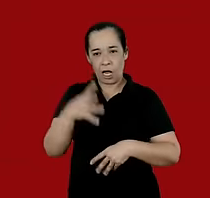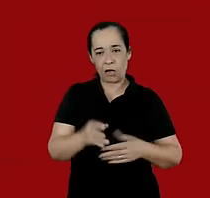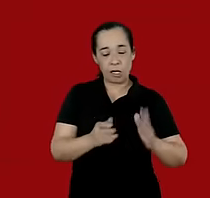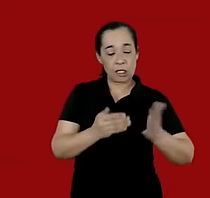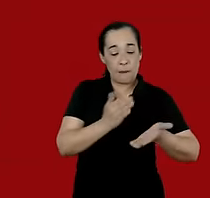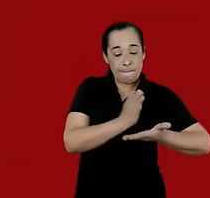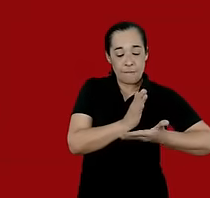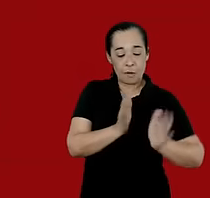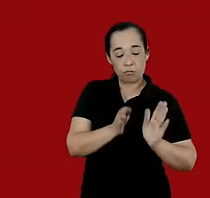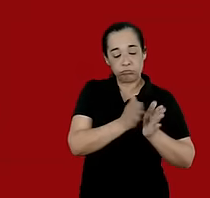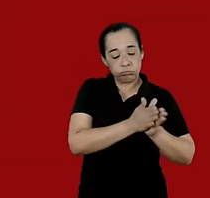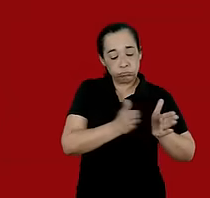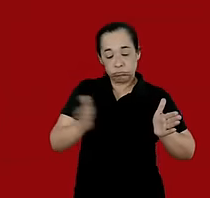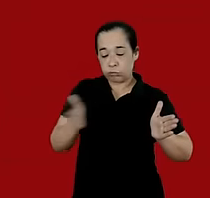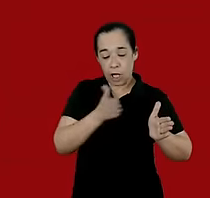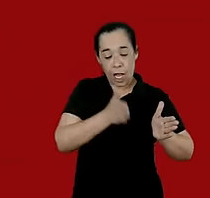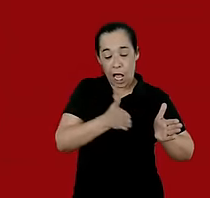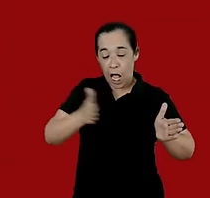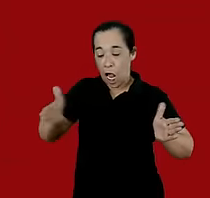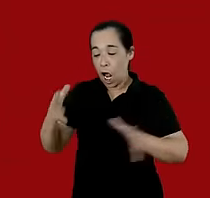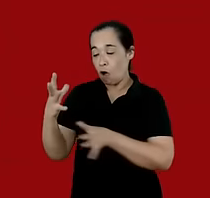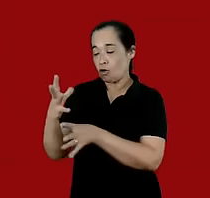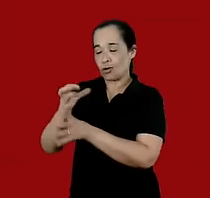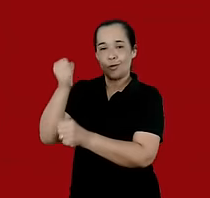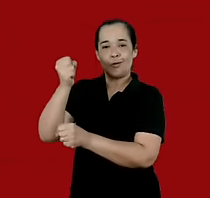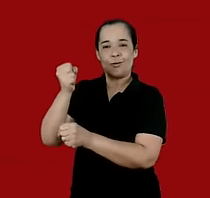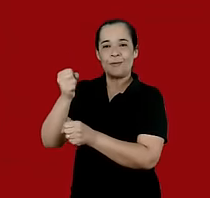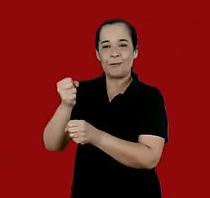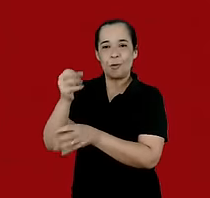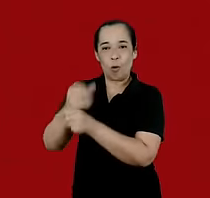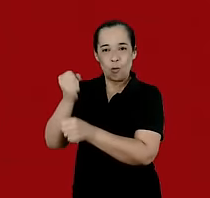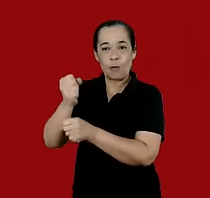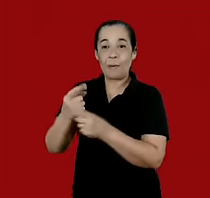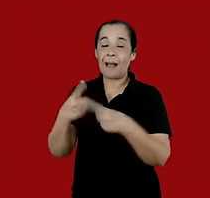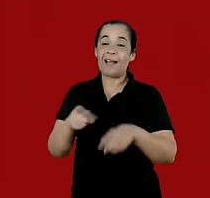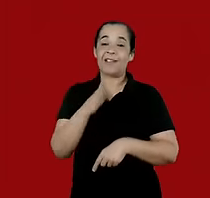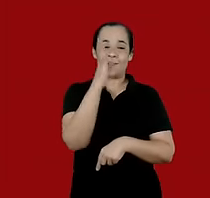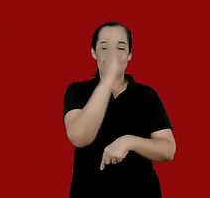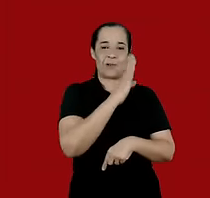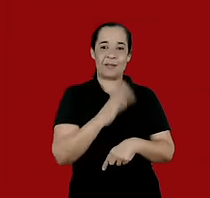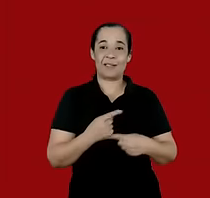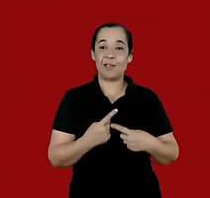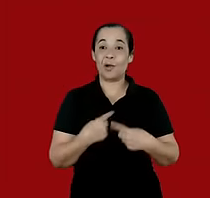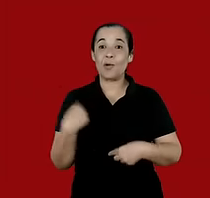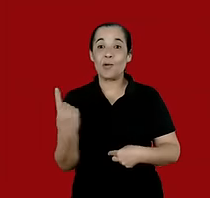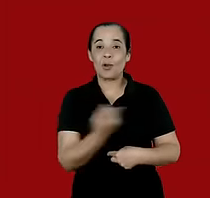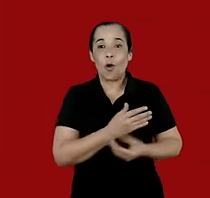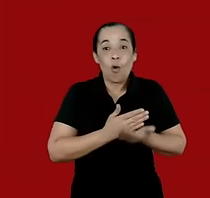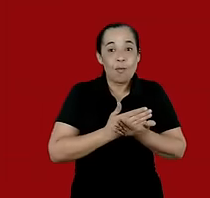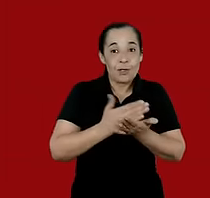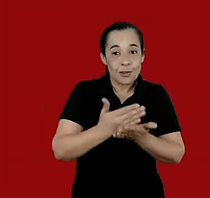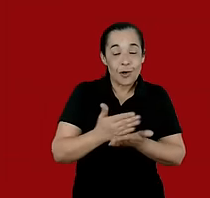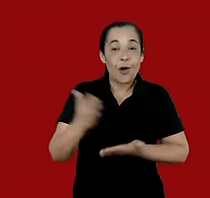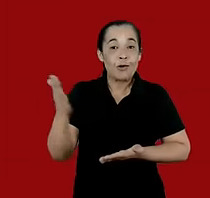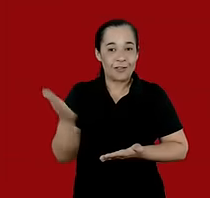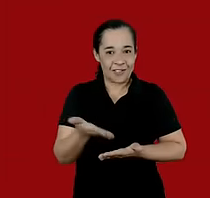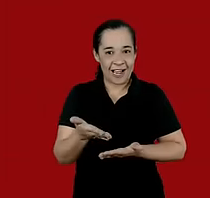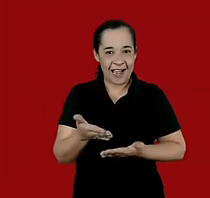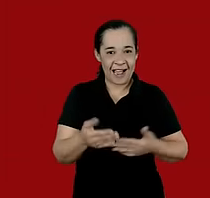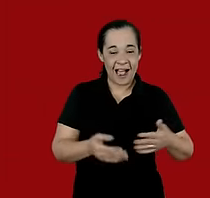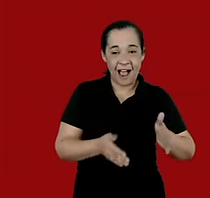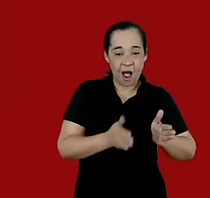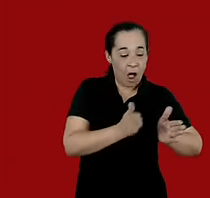ganho E no caso do Brasil segundo as nossas estimativas a gente tá começando né já começou há pouco tempo atrás a terceira parte